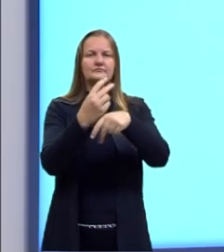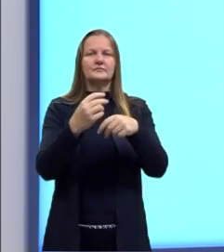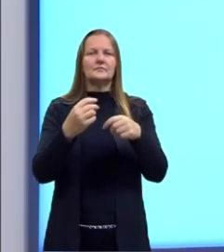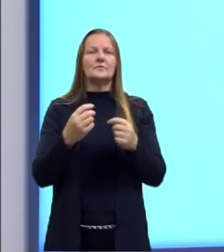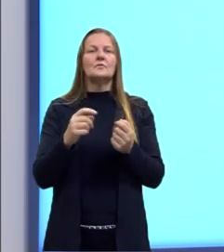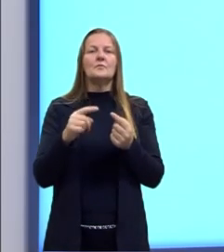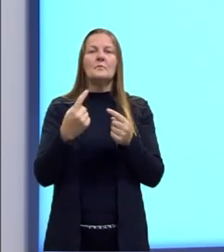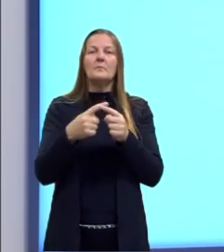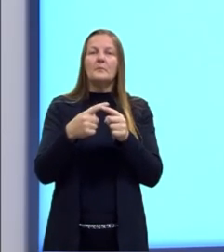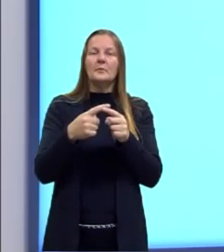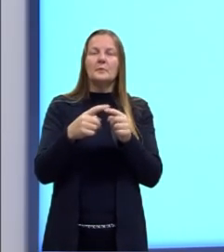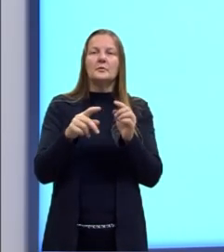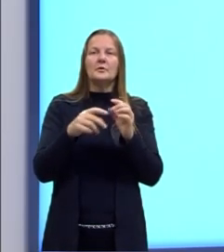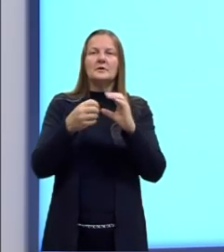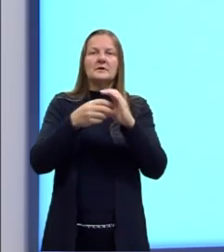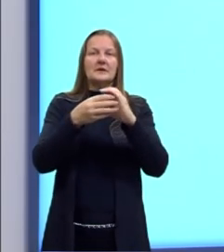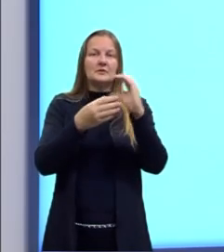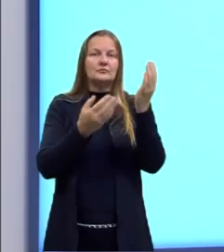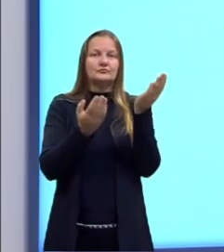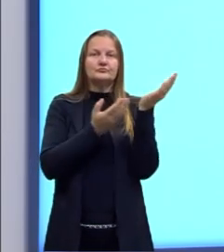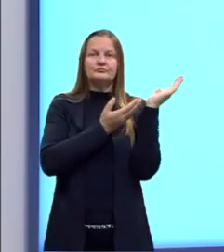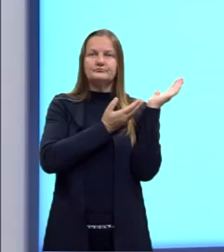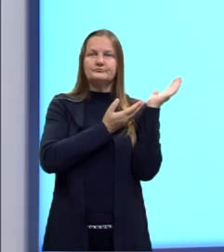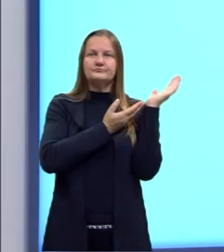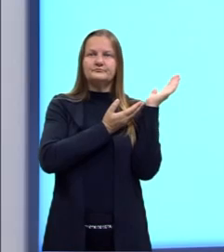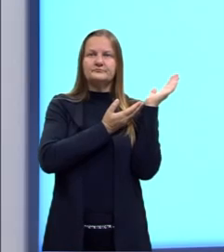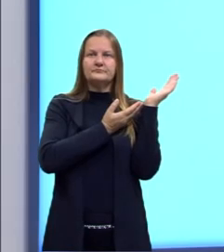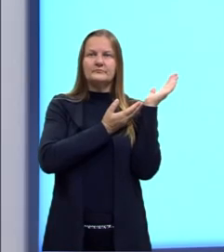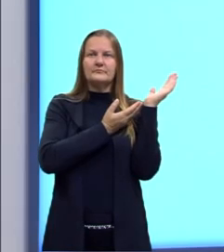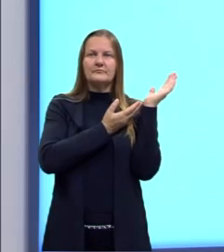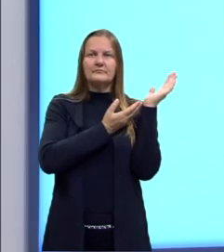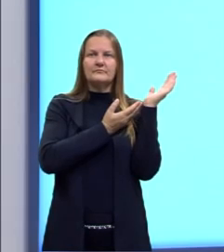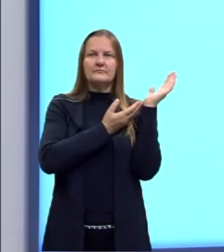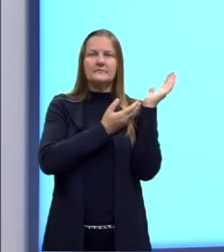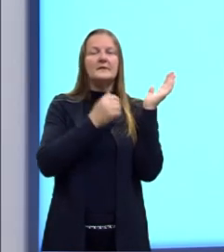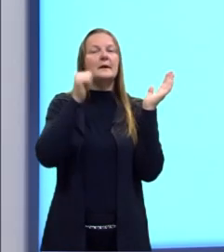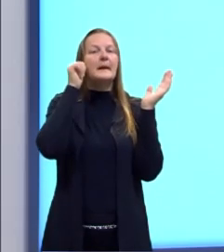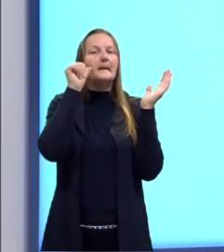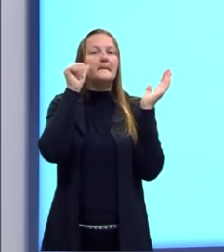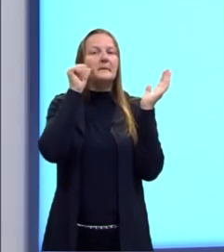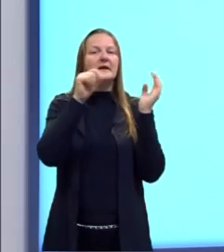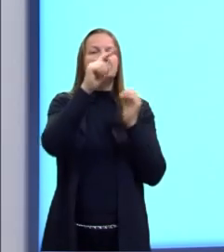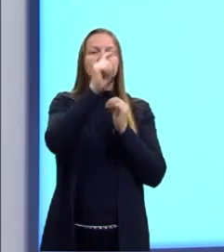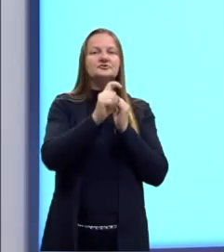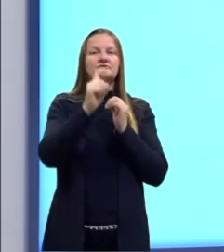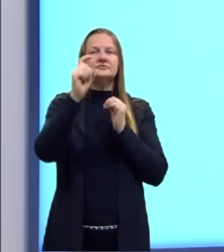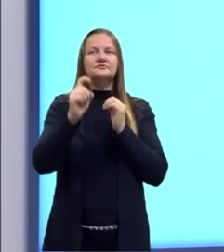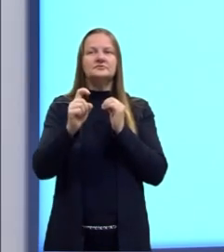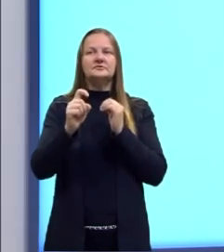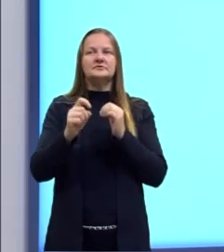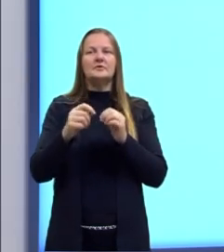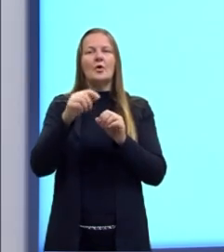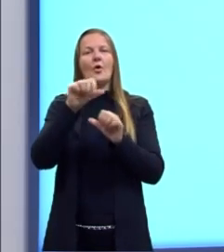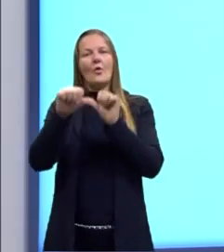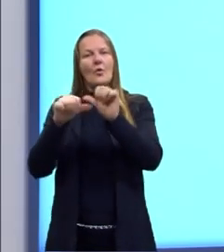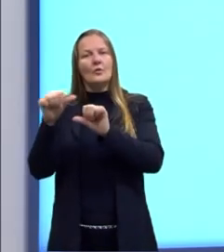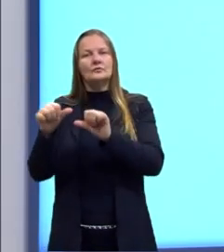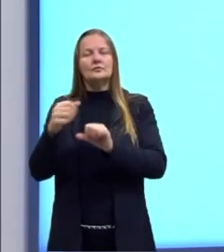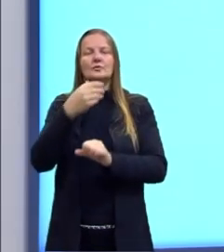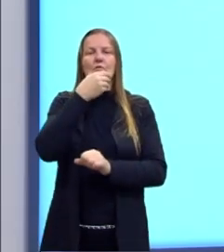nós temos aqui um indivíduo do sexo feminino e um do sexo